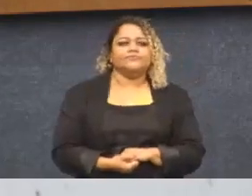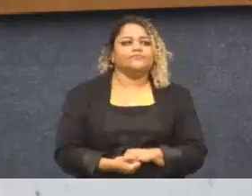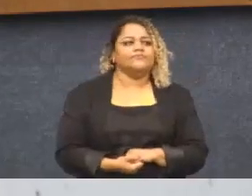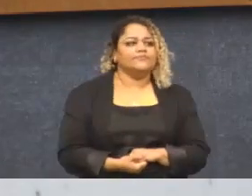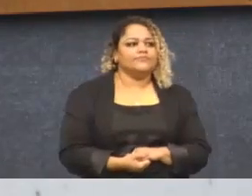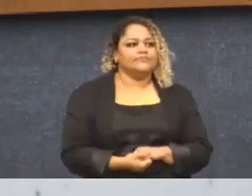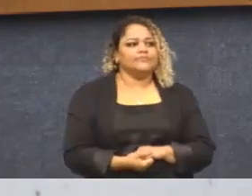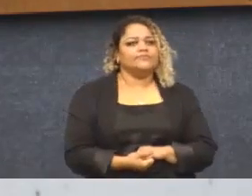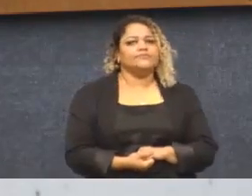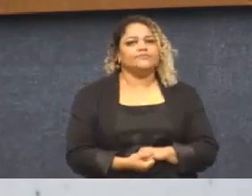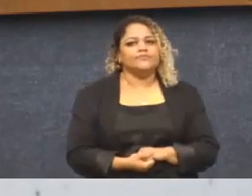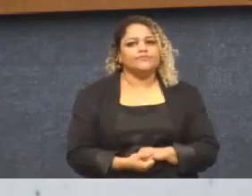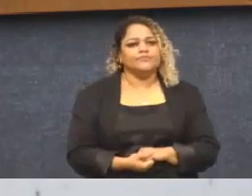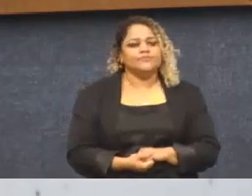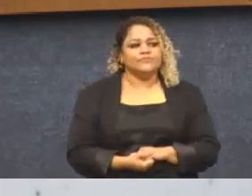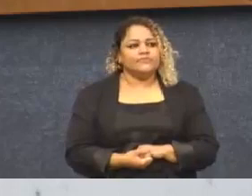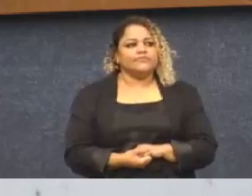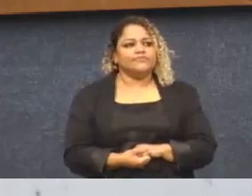Perfeitamente.